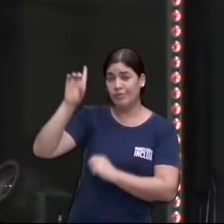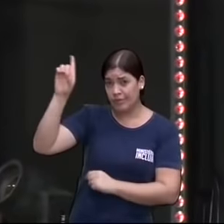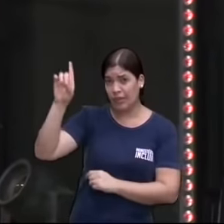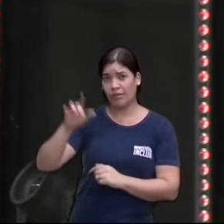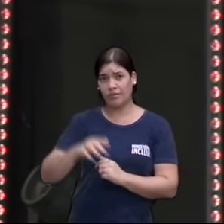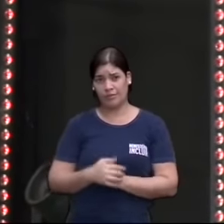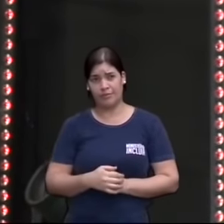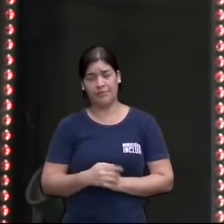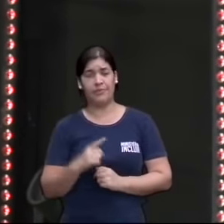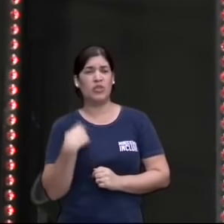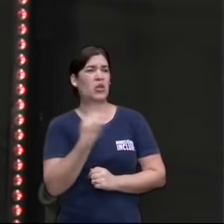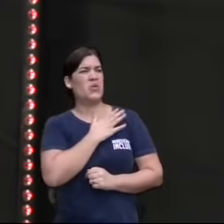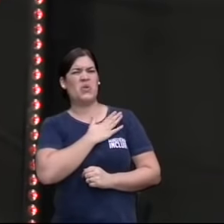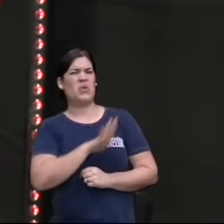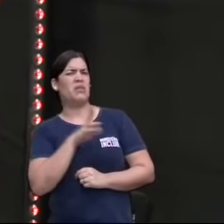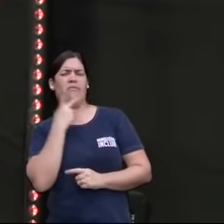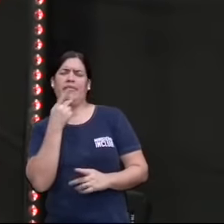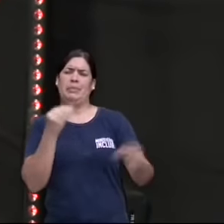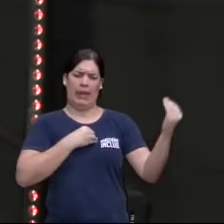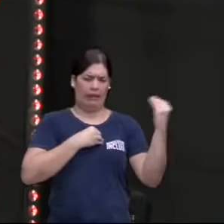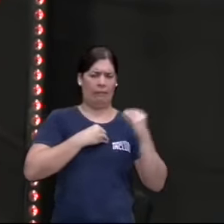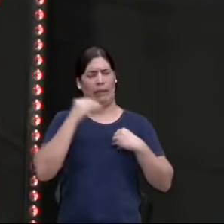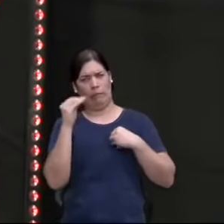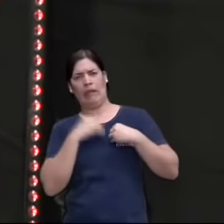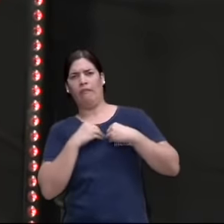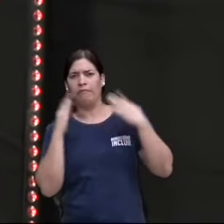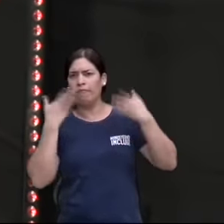Nós não gostamos muito de falar desse negócio de pecado.